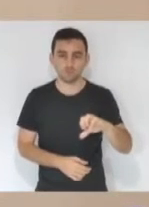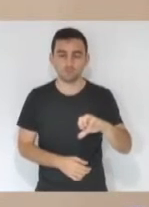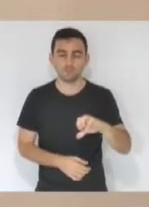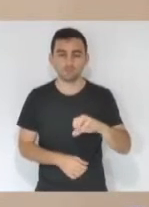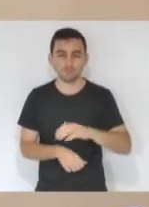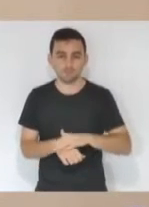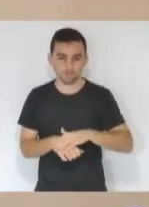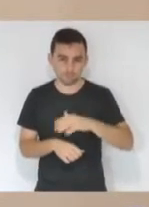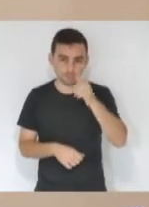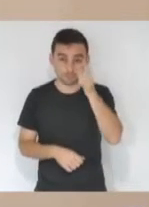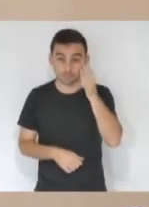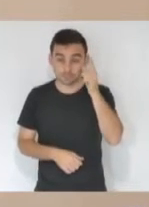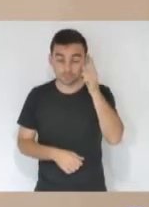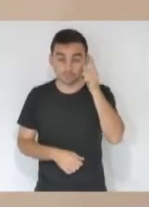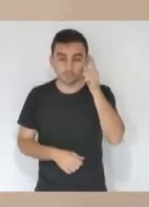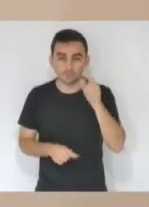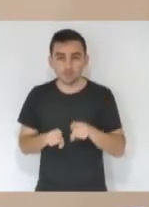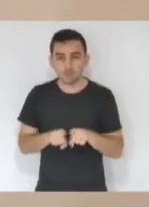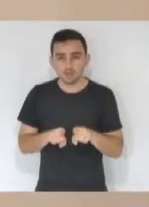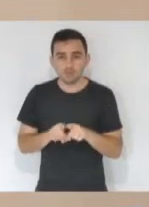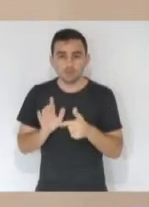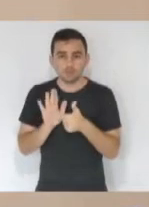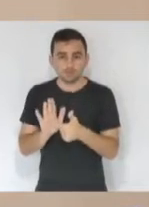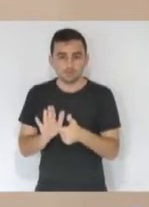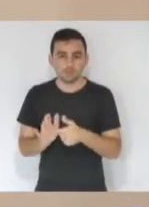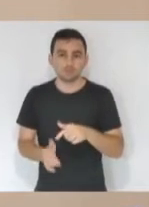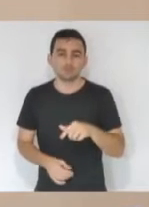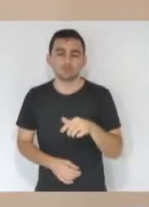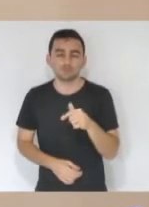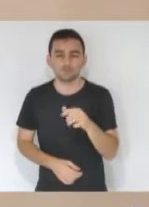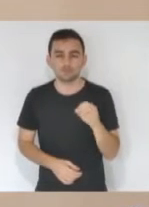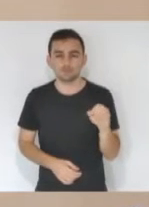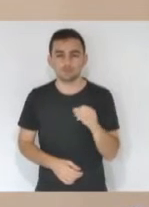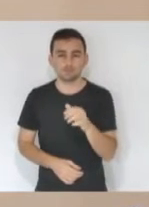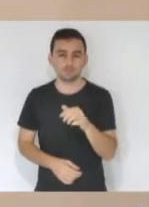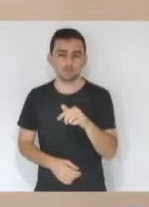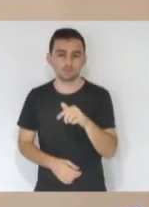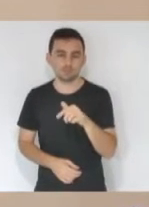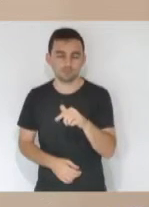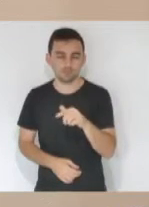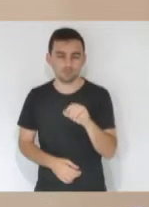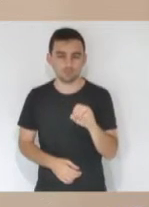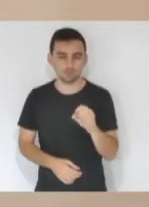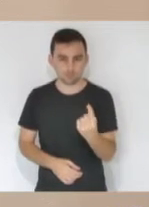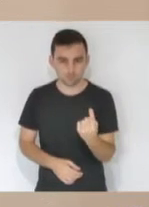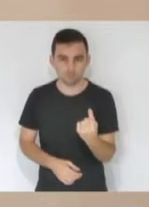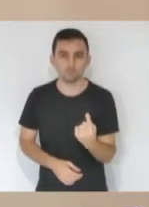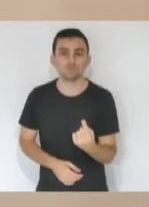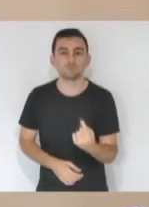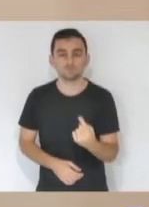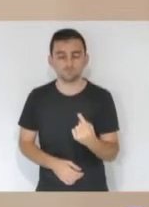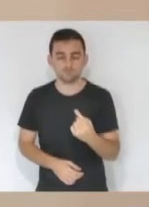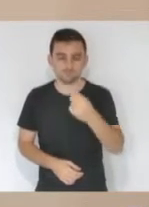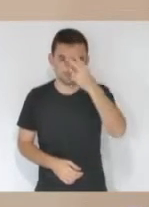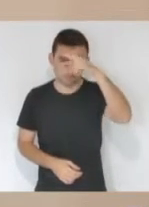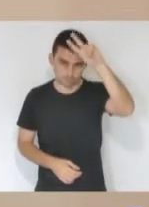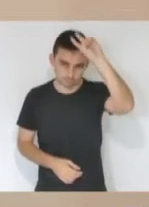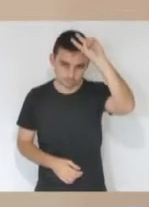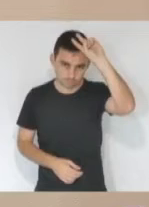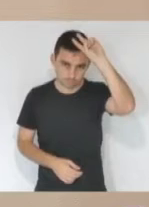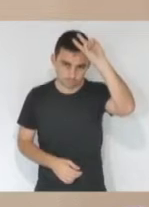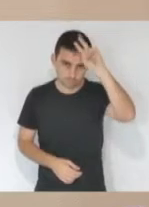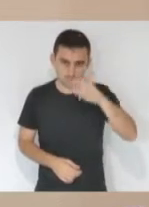schuster indicação do número 700 deputado josé lópez 701 deputados em 1802 deputados encara o peru preso